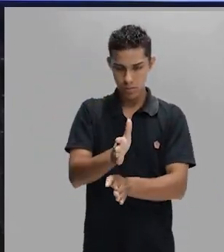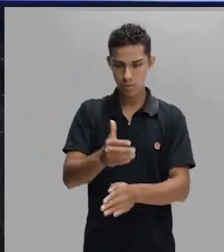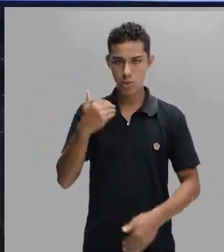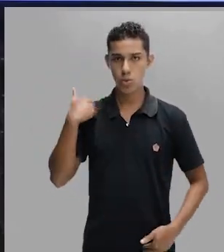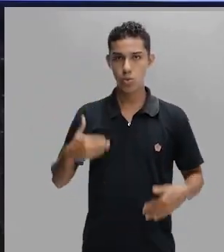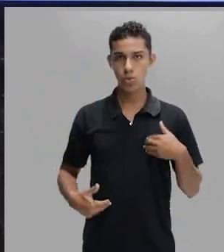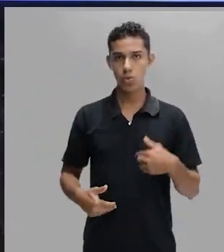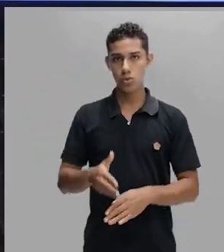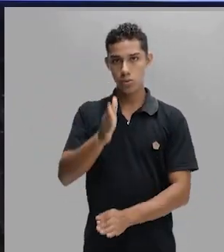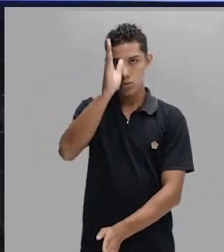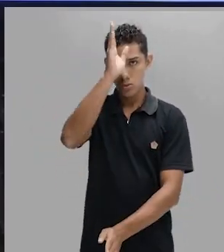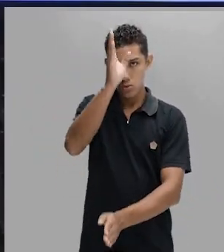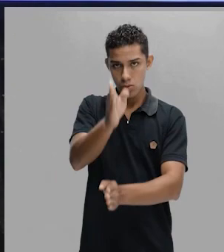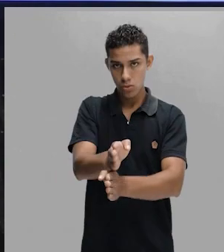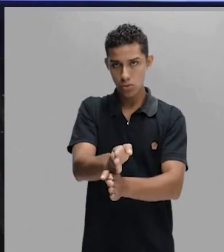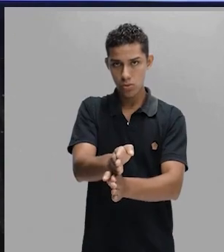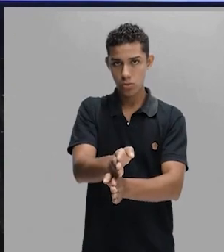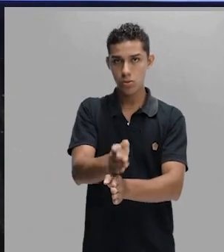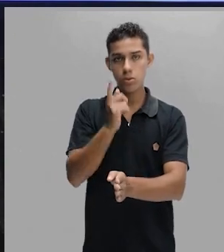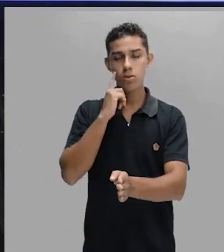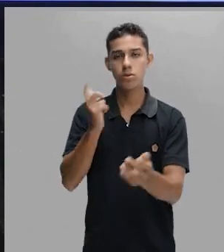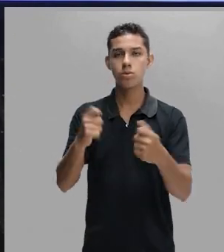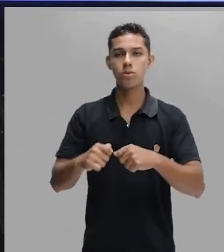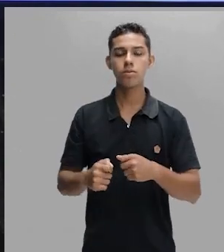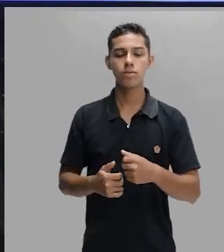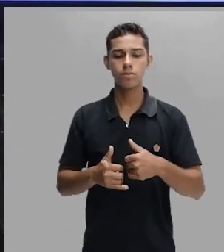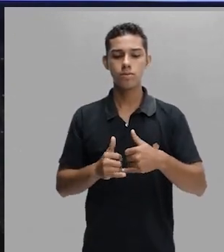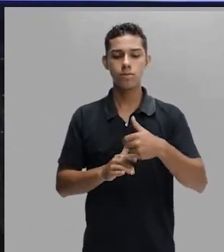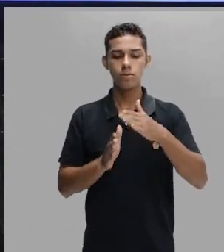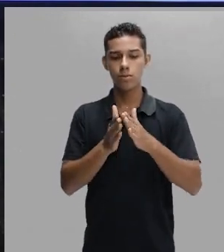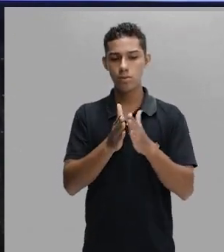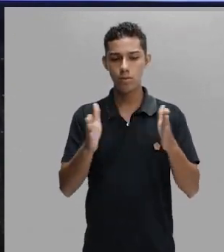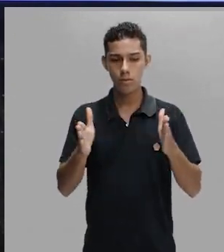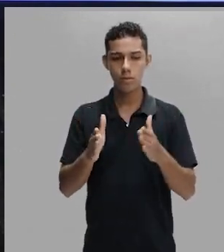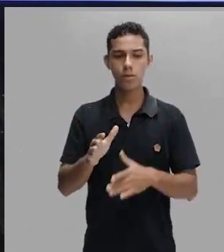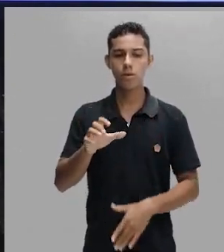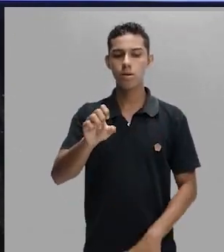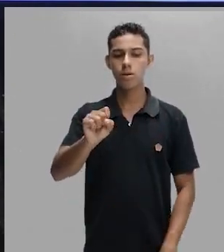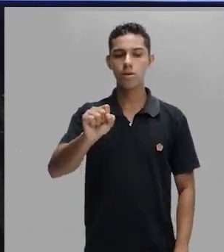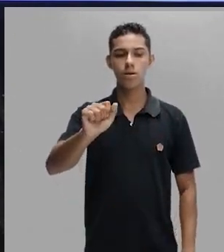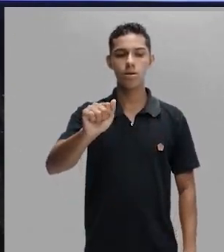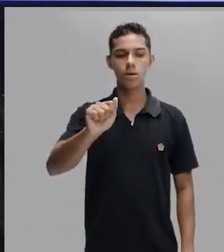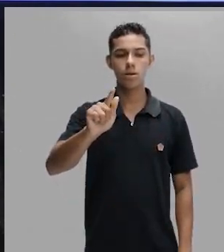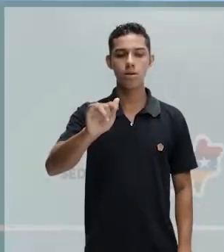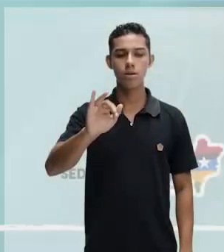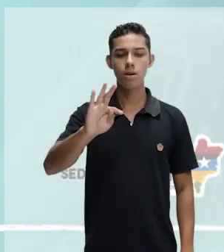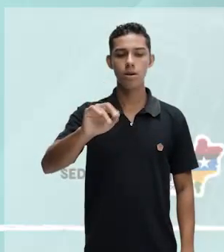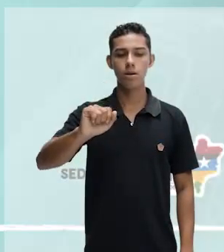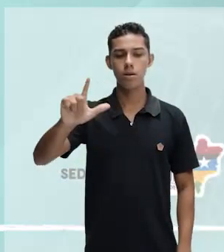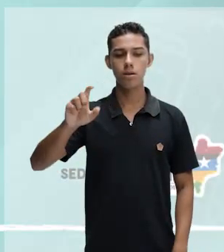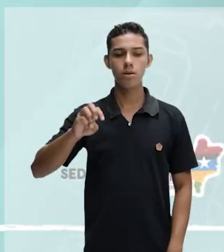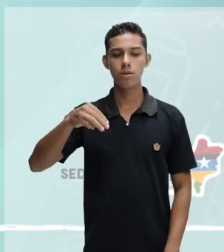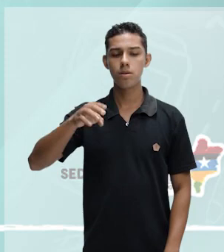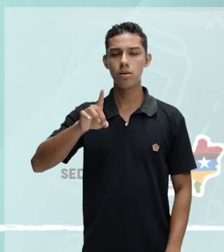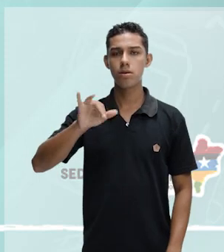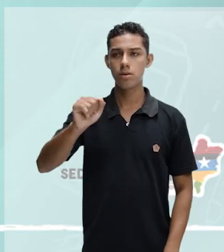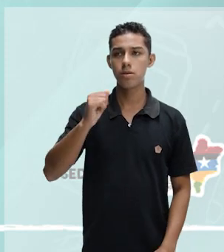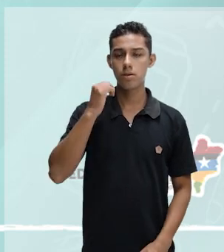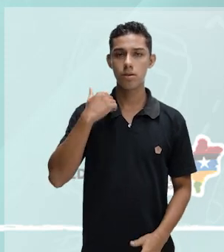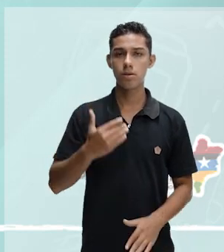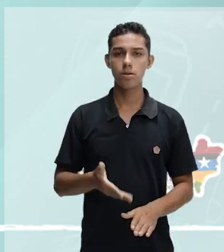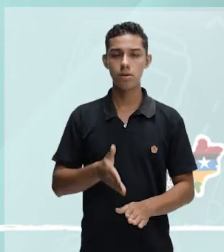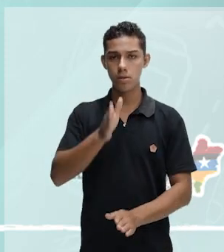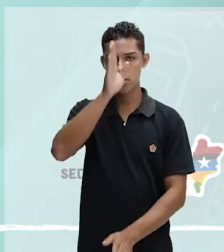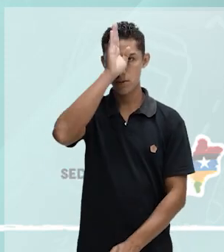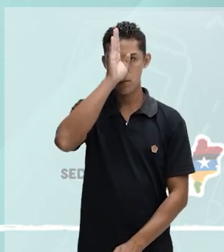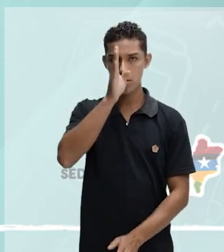meio, quando passa bem no meio do corpo, sobre a linha sagital mediana. Então, está aqui, eu estou em pé. Vamos imaginar esse plano